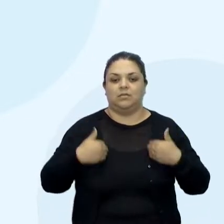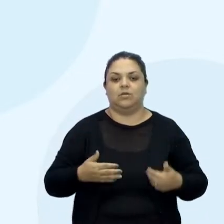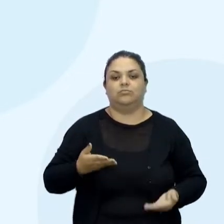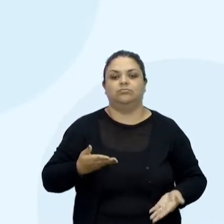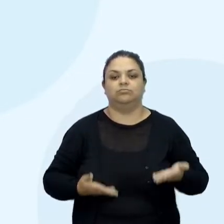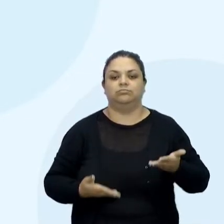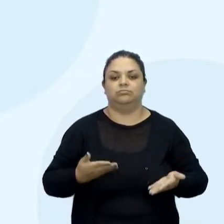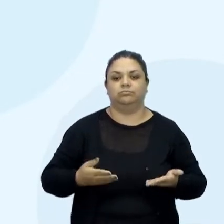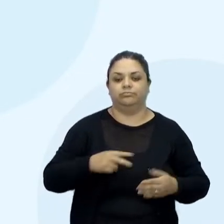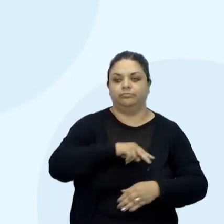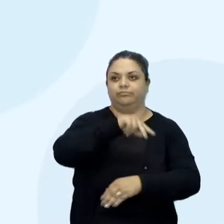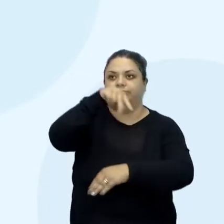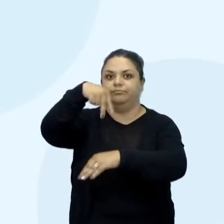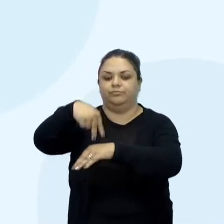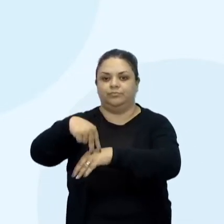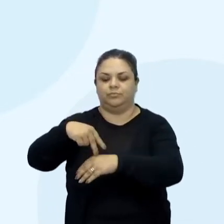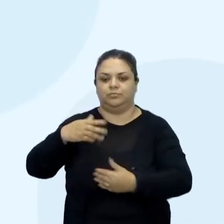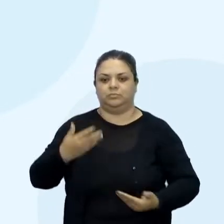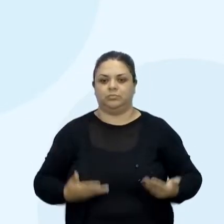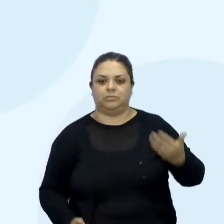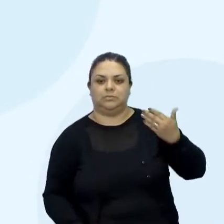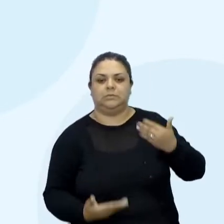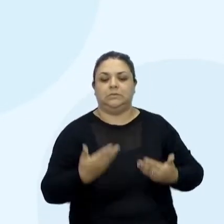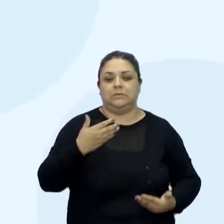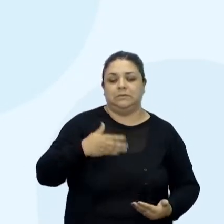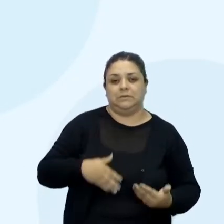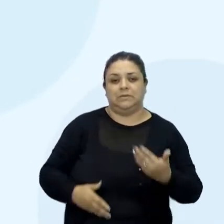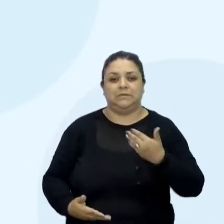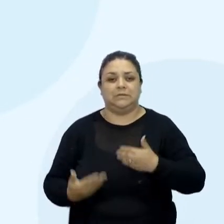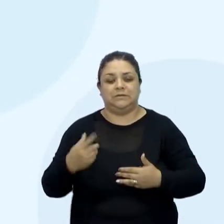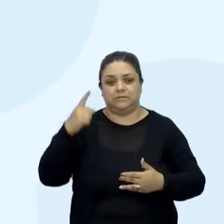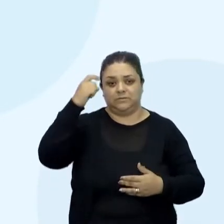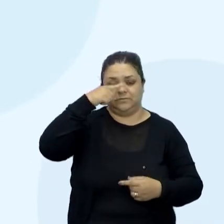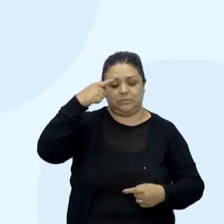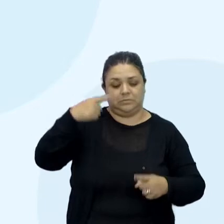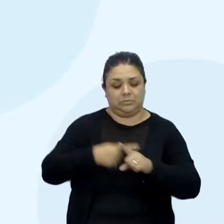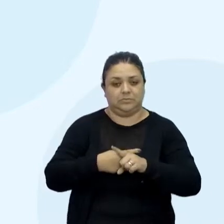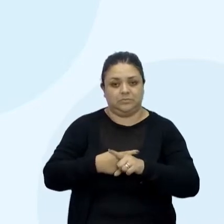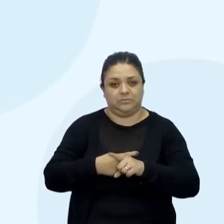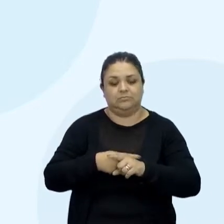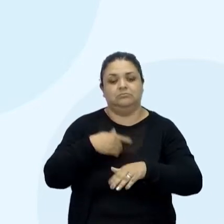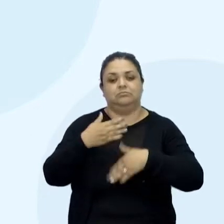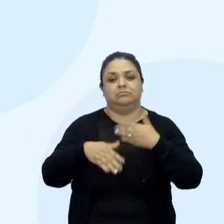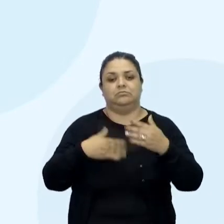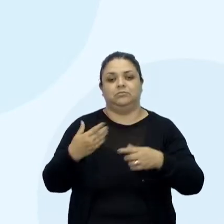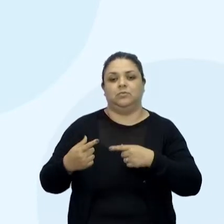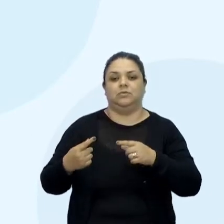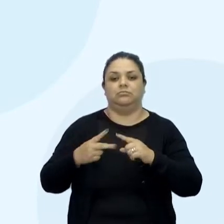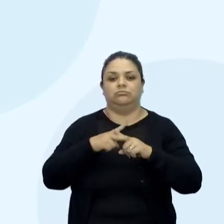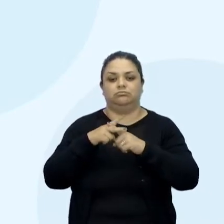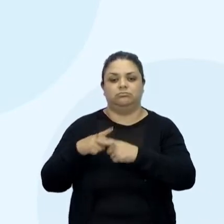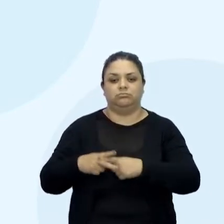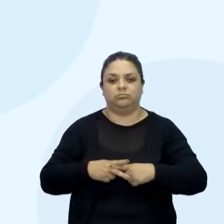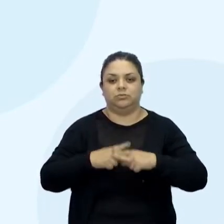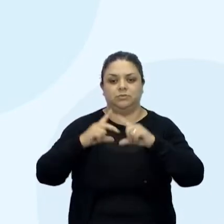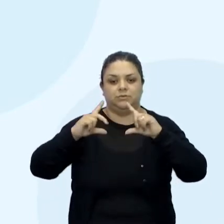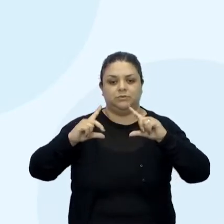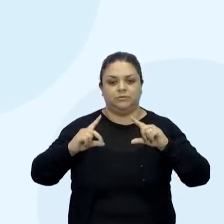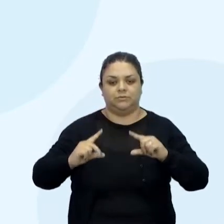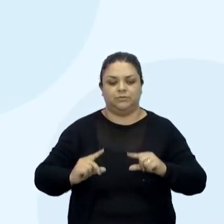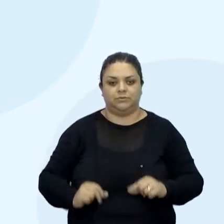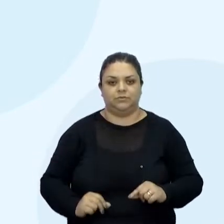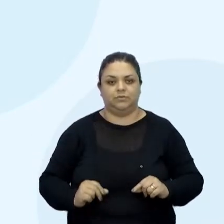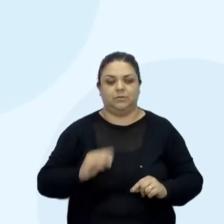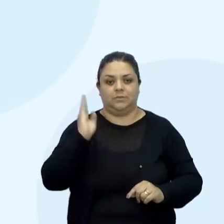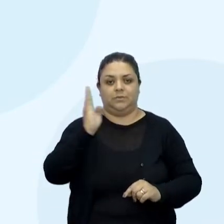equilíbrio, ele tende a se reajustar, de forma a diminuir, minimizar os efeitos causados